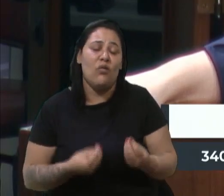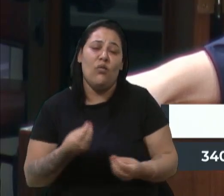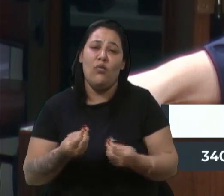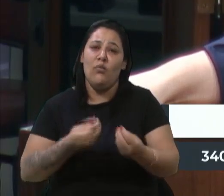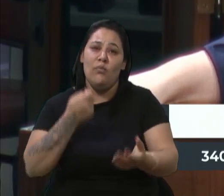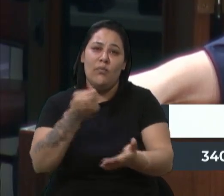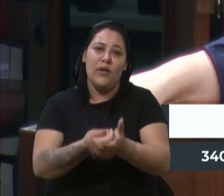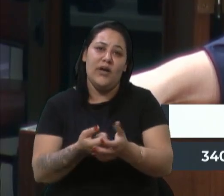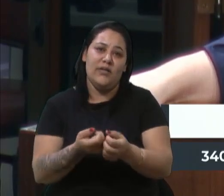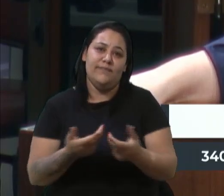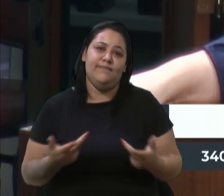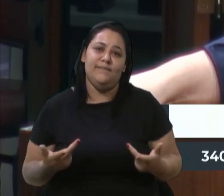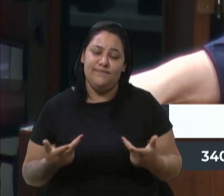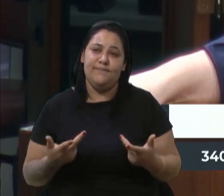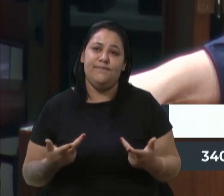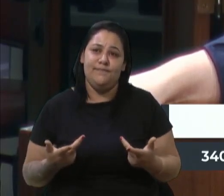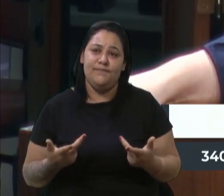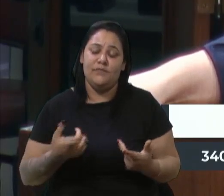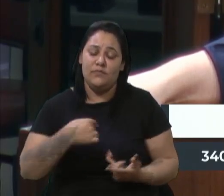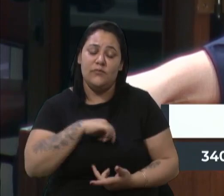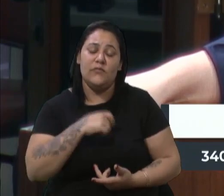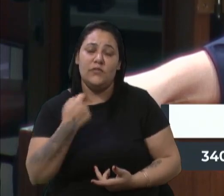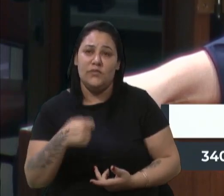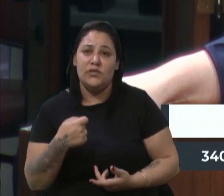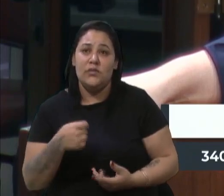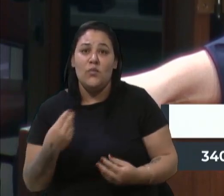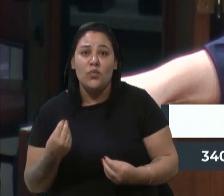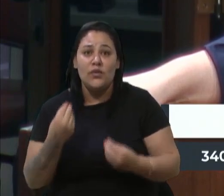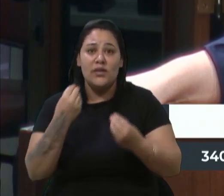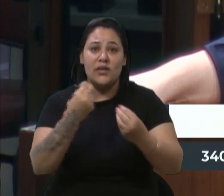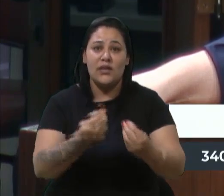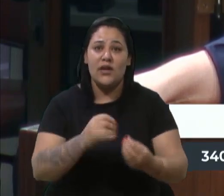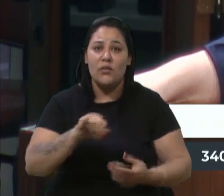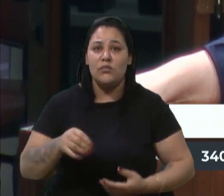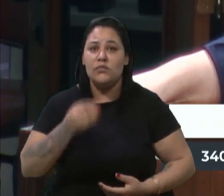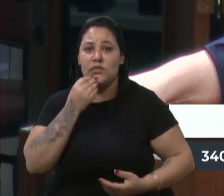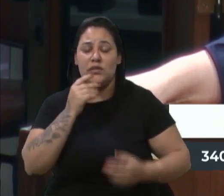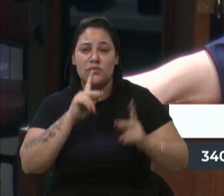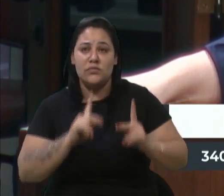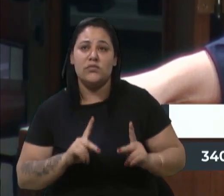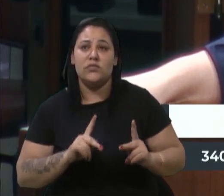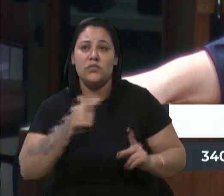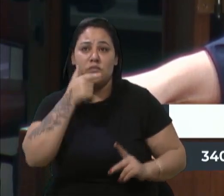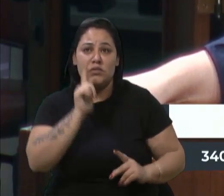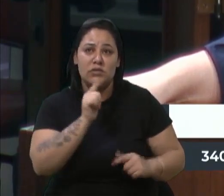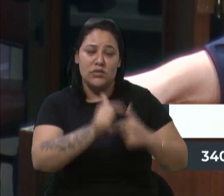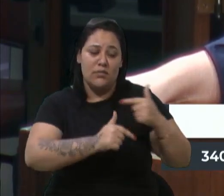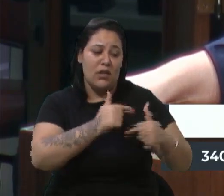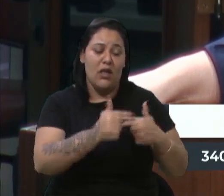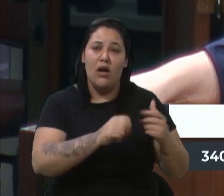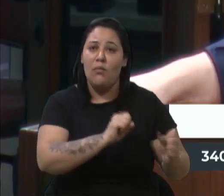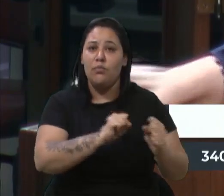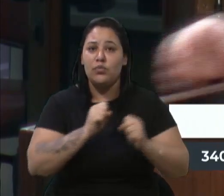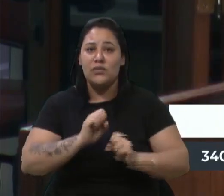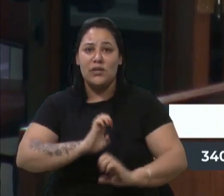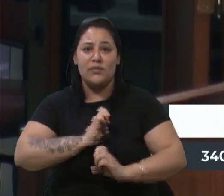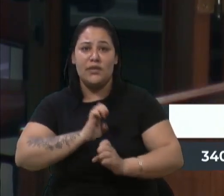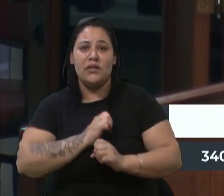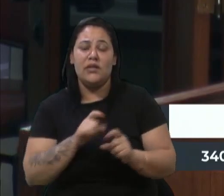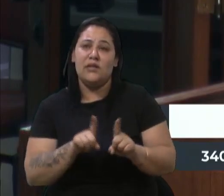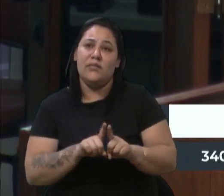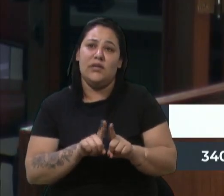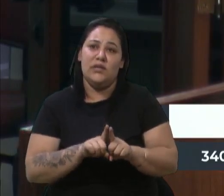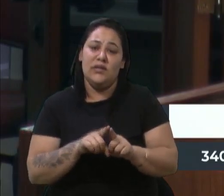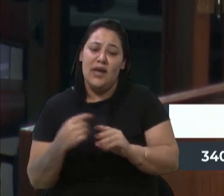isso. Nós temos que dar condições para essas pessoas poderem trabalhar, poderem empreender e dar